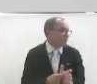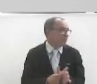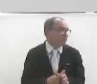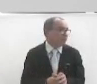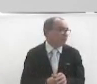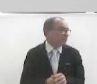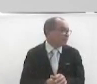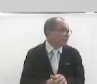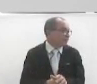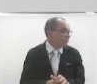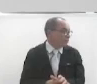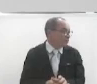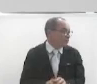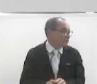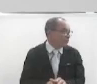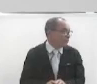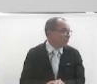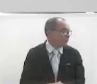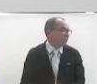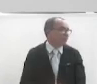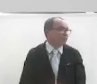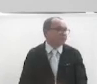E aí